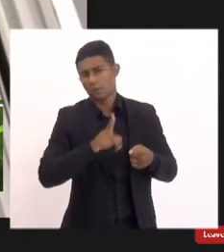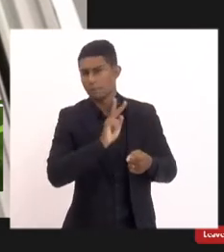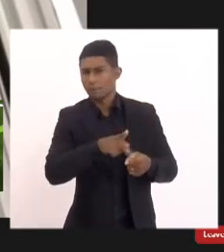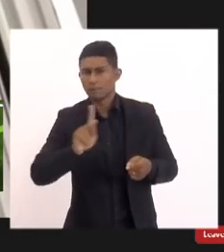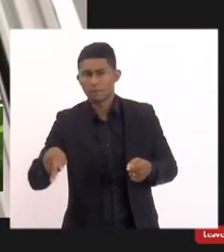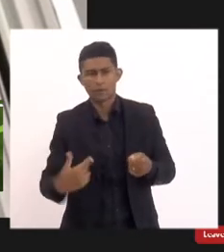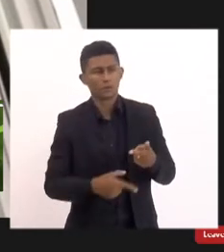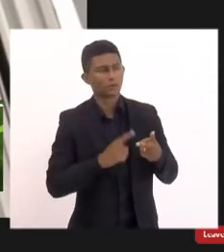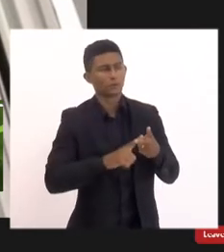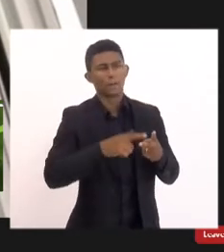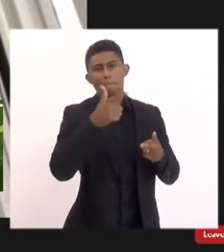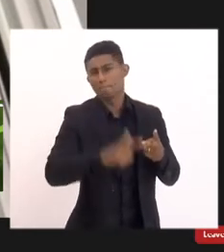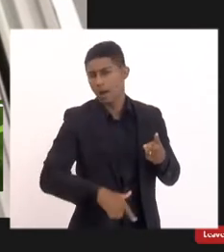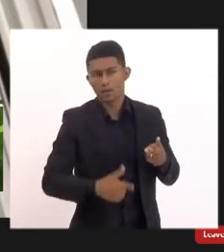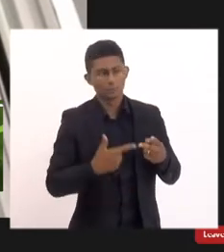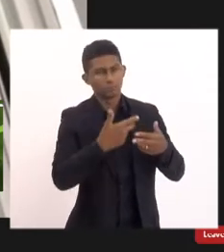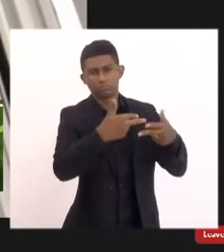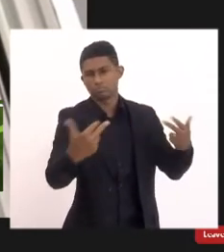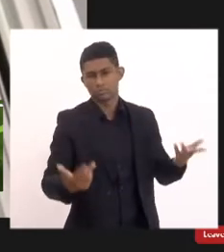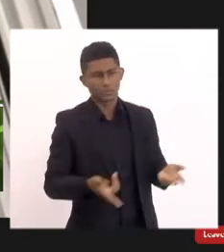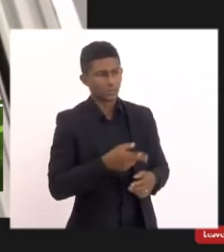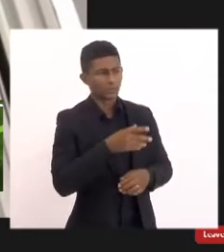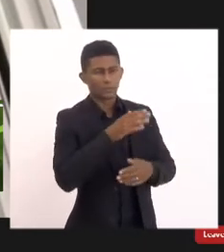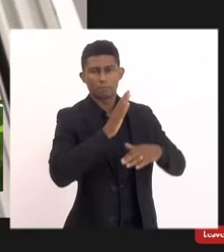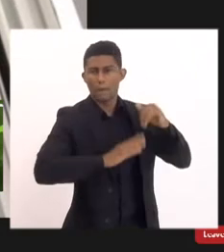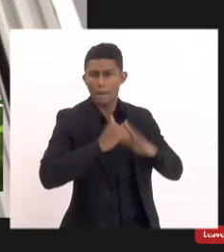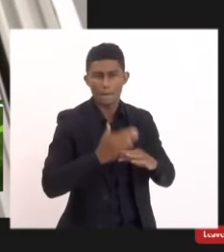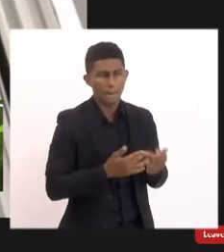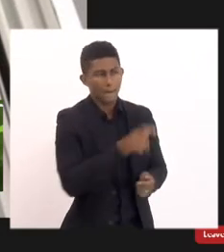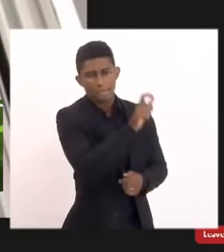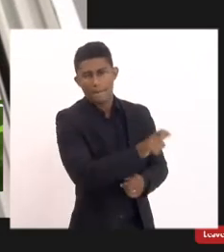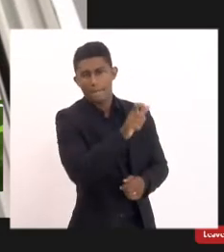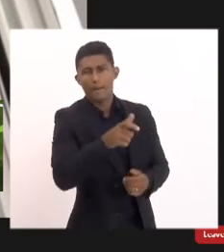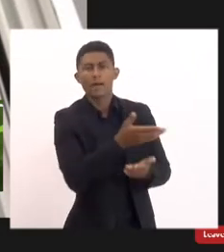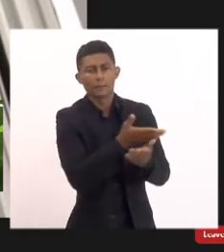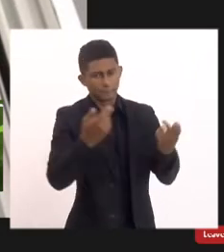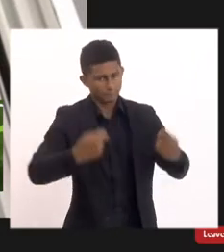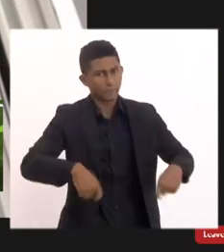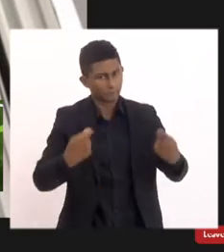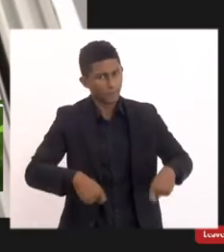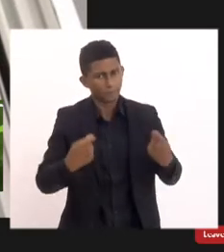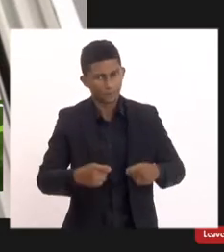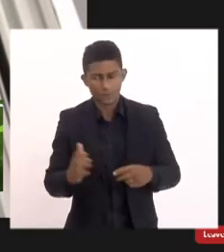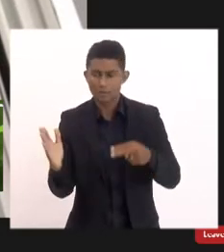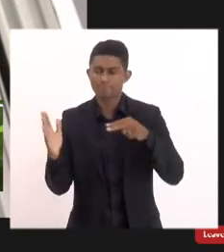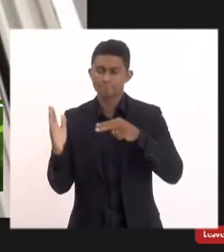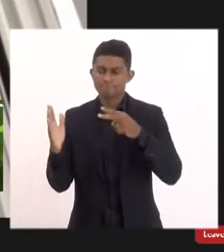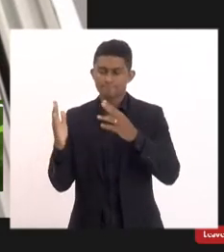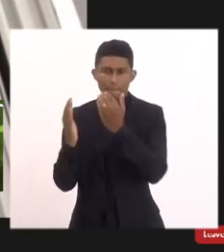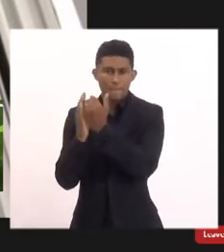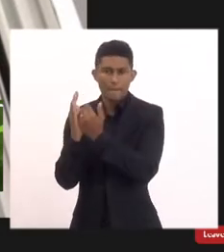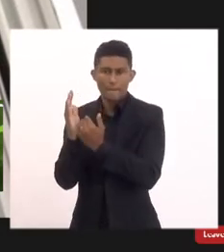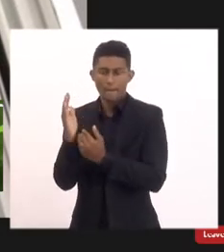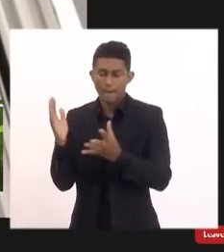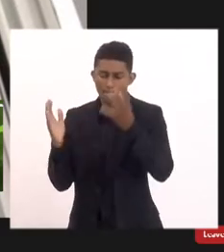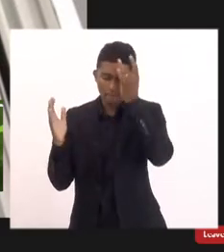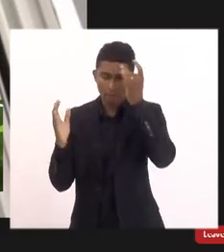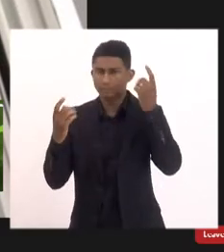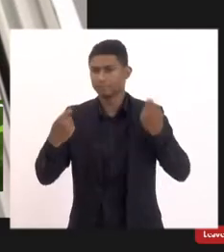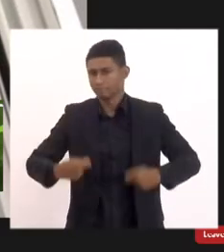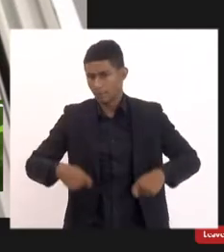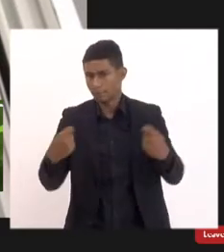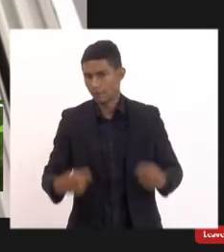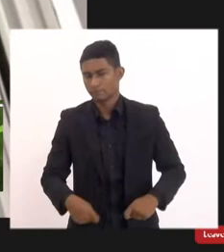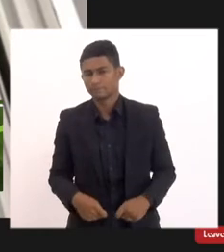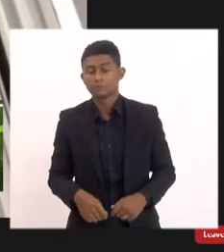demais profissionais da rede. Gostaria também de ressaltar um aspecto que eu acho bastante importante, que